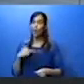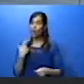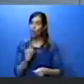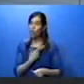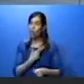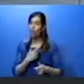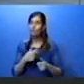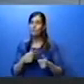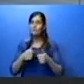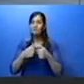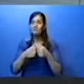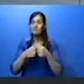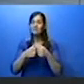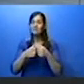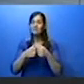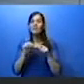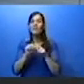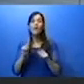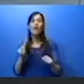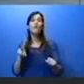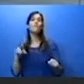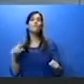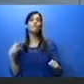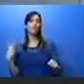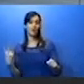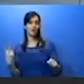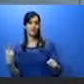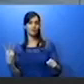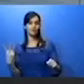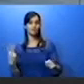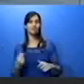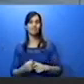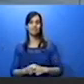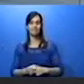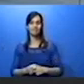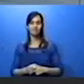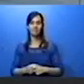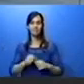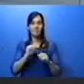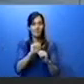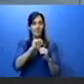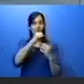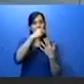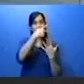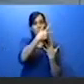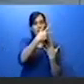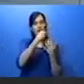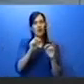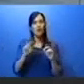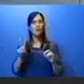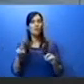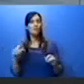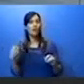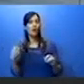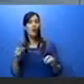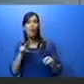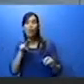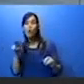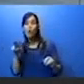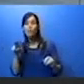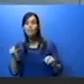estamos fazendo o caminho inverso da potenciação. Isso que é a